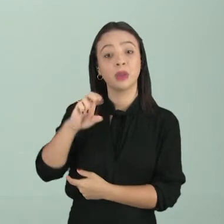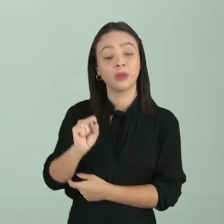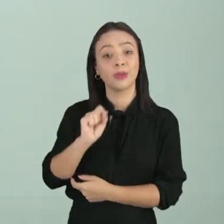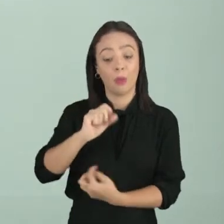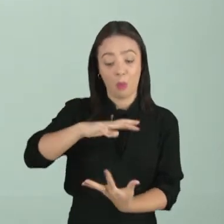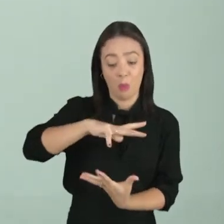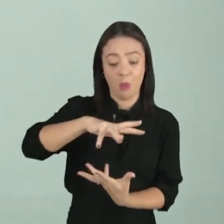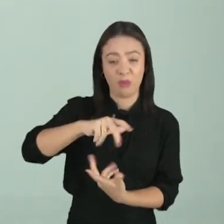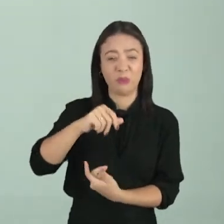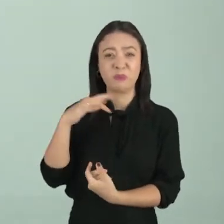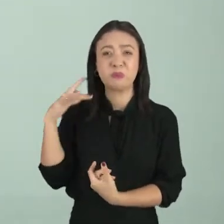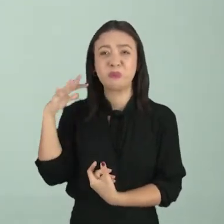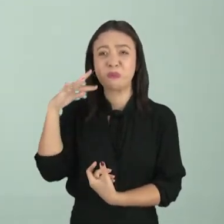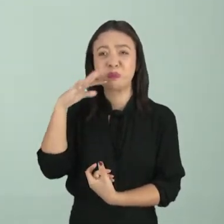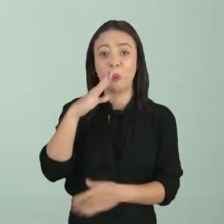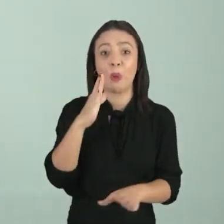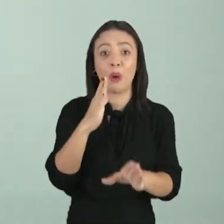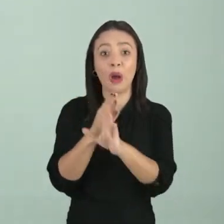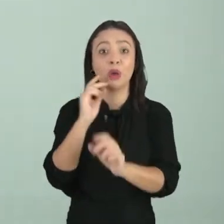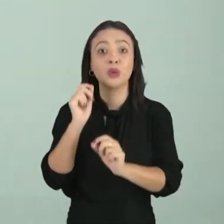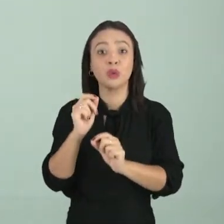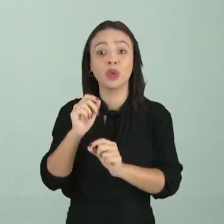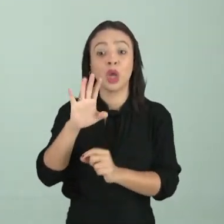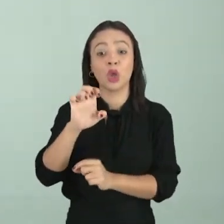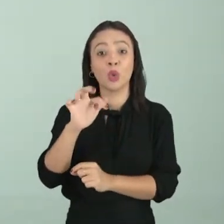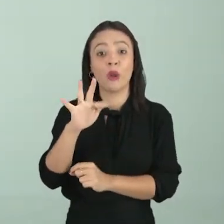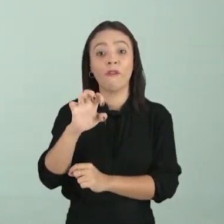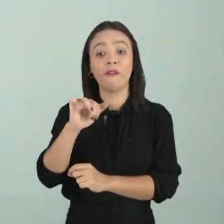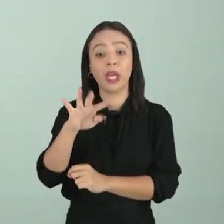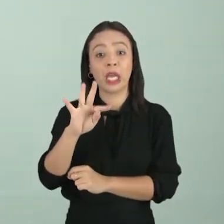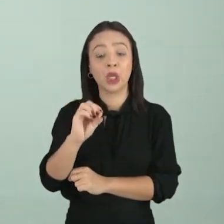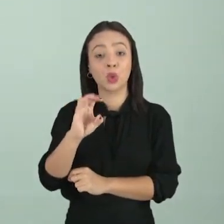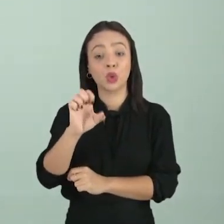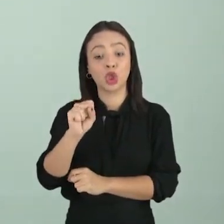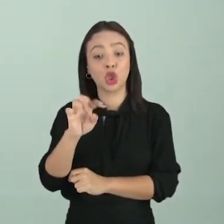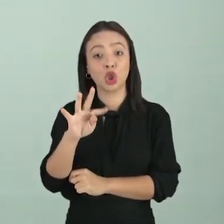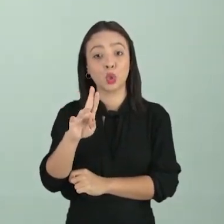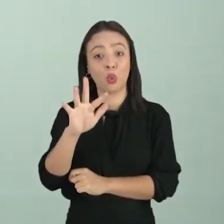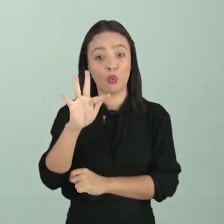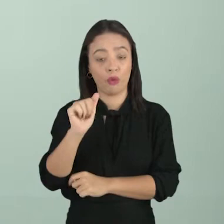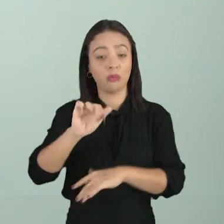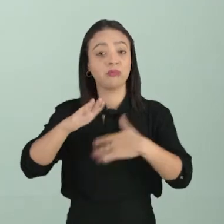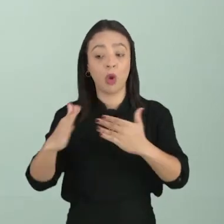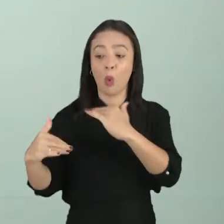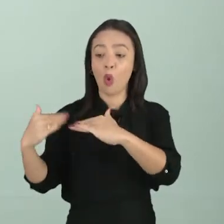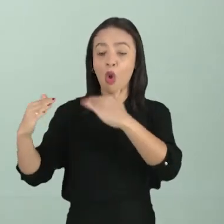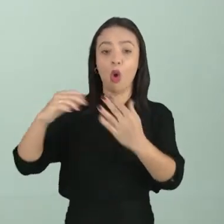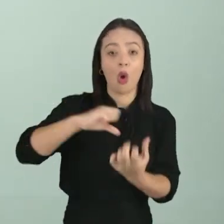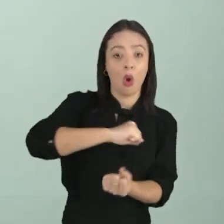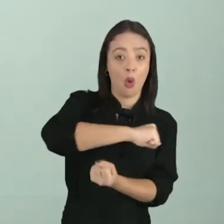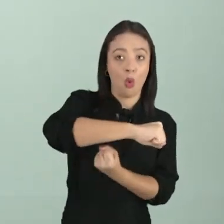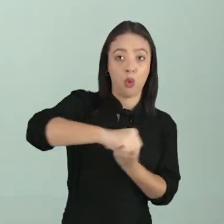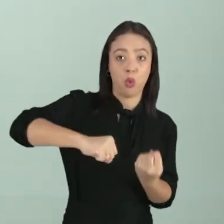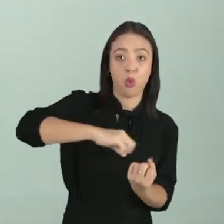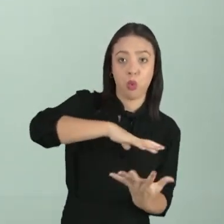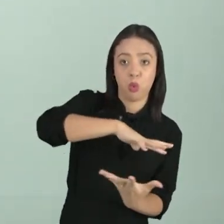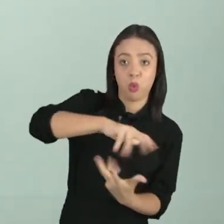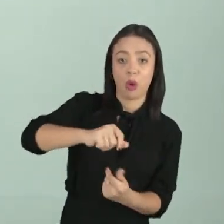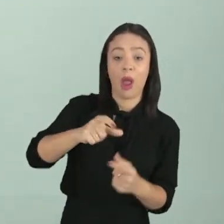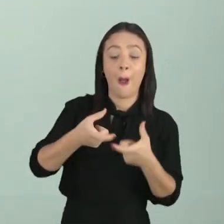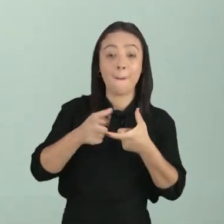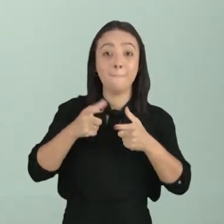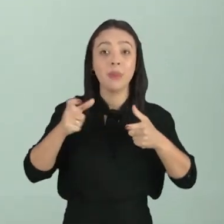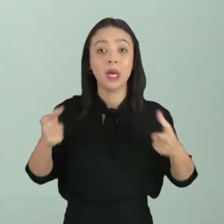quente por causa do efeito estufa. Então, o desenvolvimento sustentável é isso, pessoal, você aumentar as fontes de